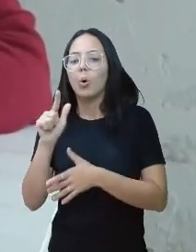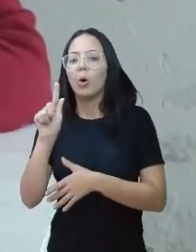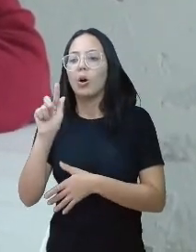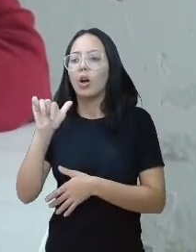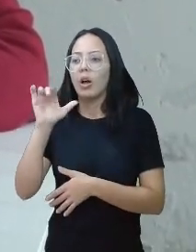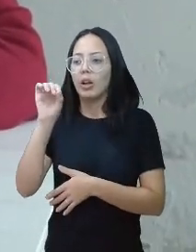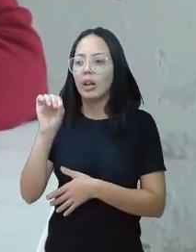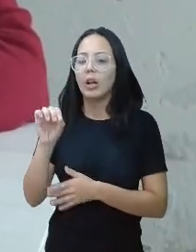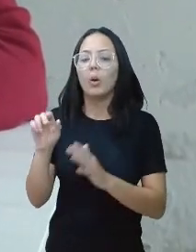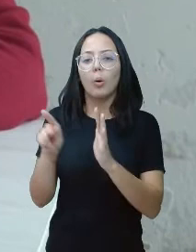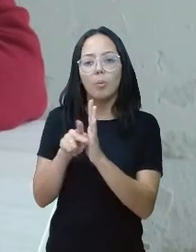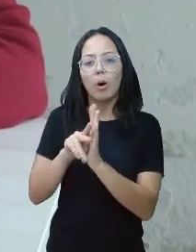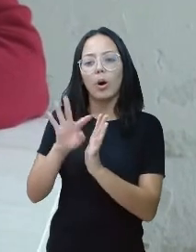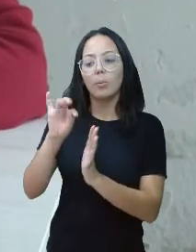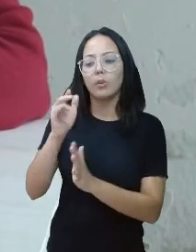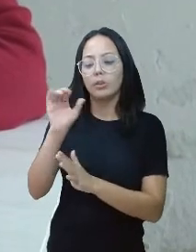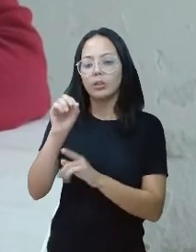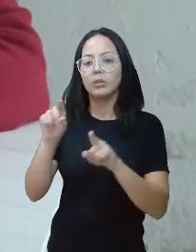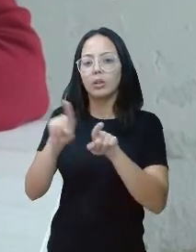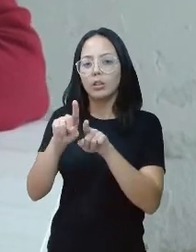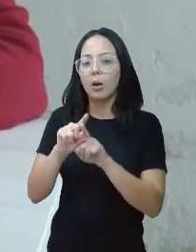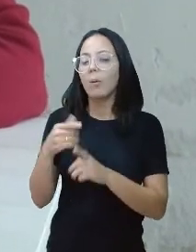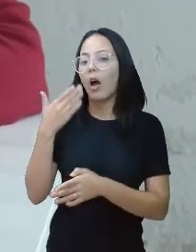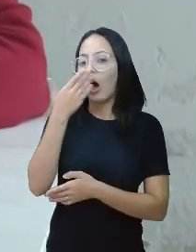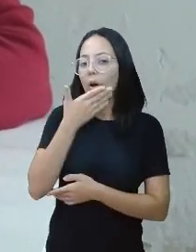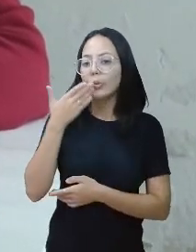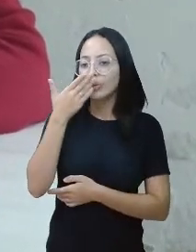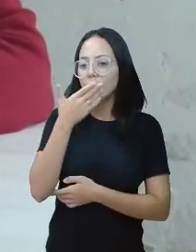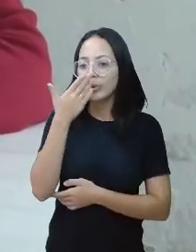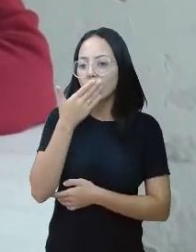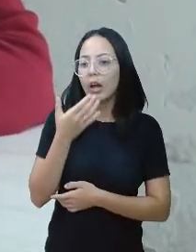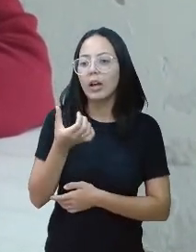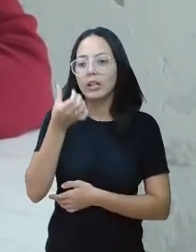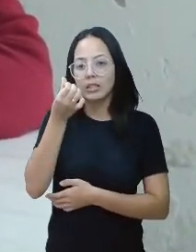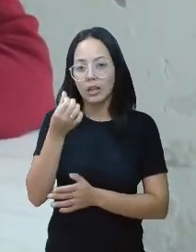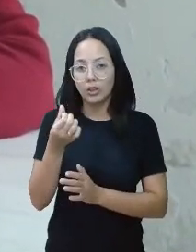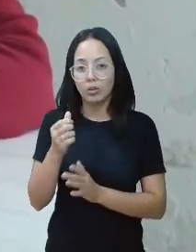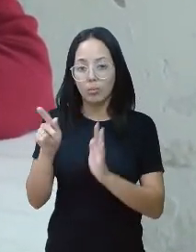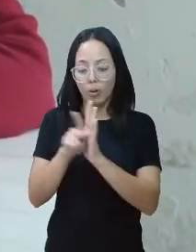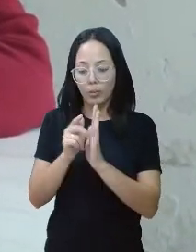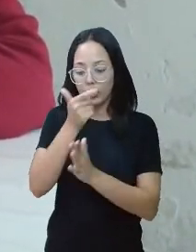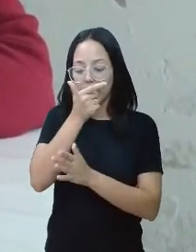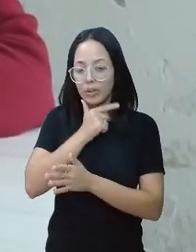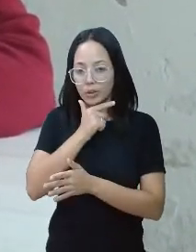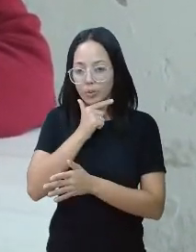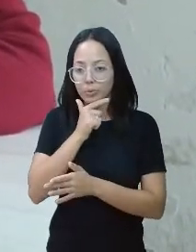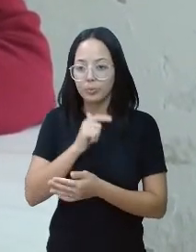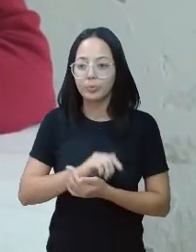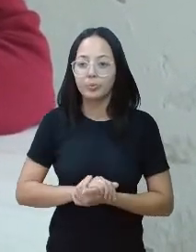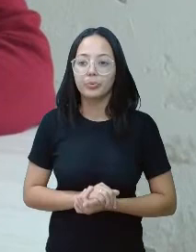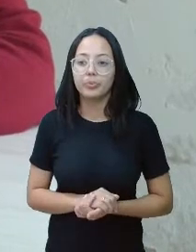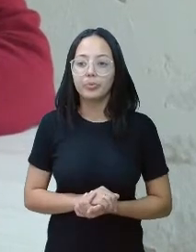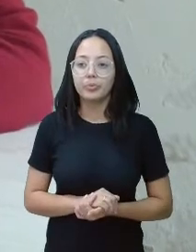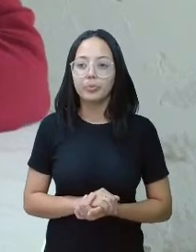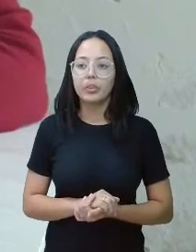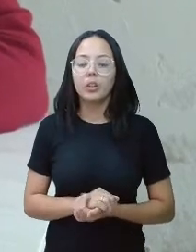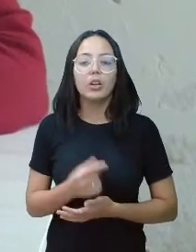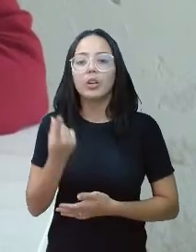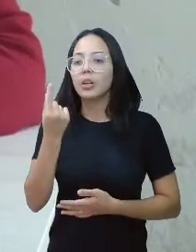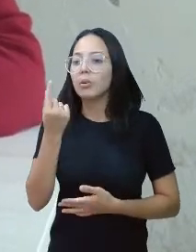tocinho e 1 quilo de açúcar e 6 cruzeiros de queijo. E o